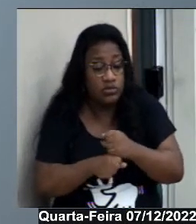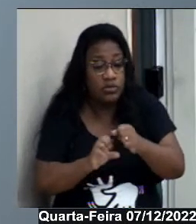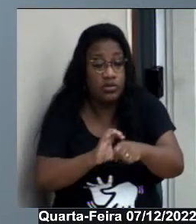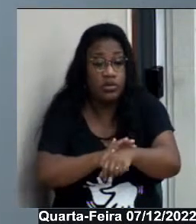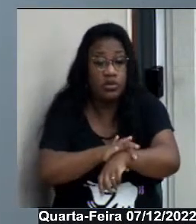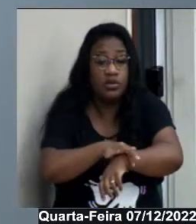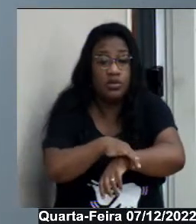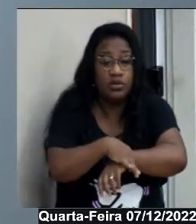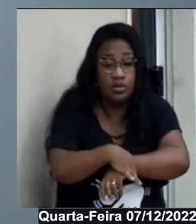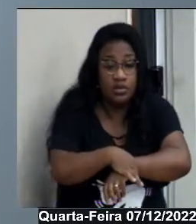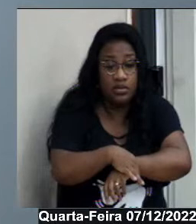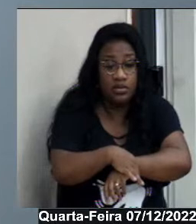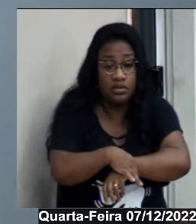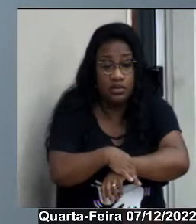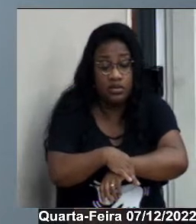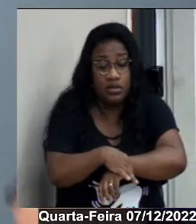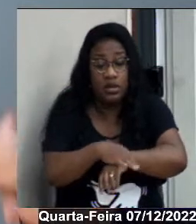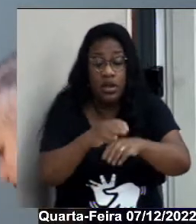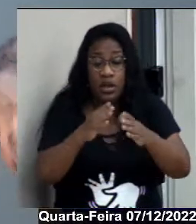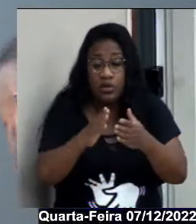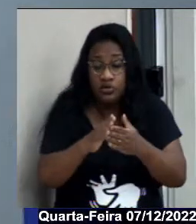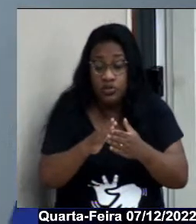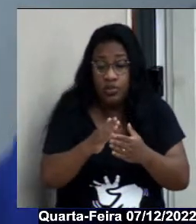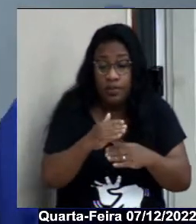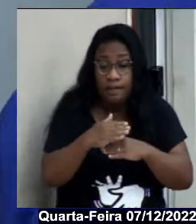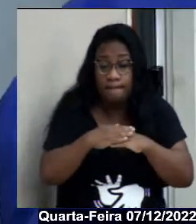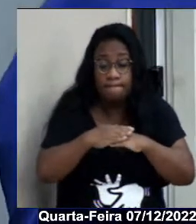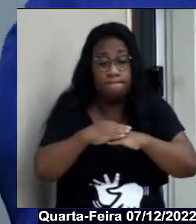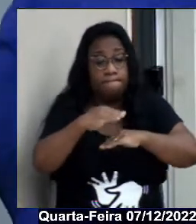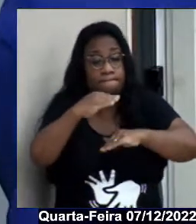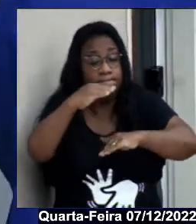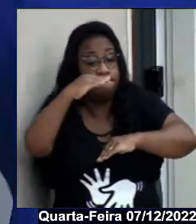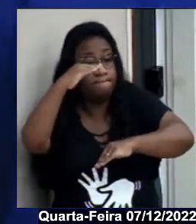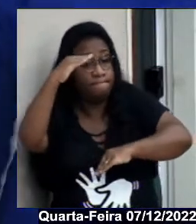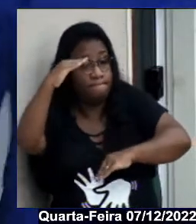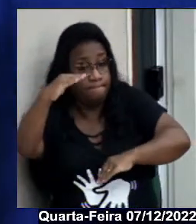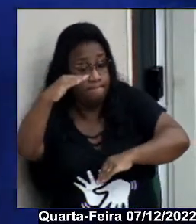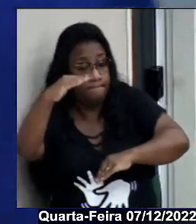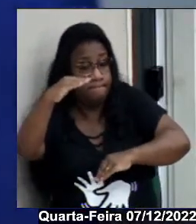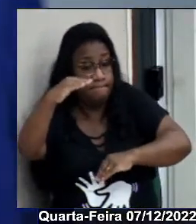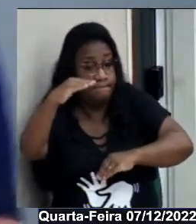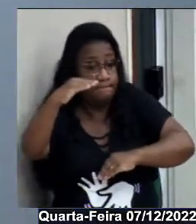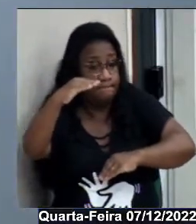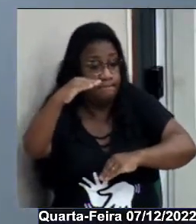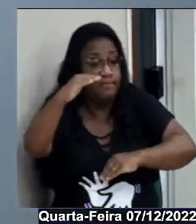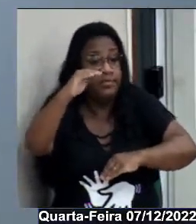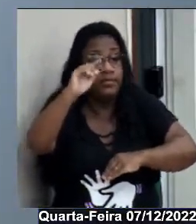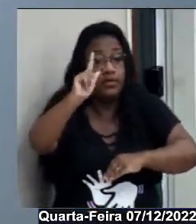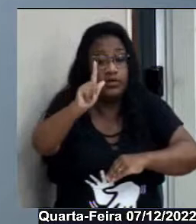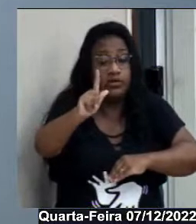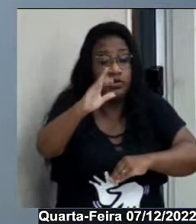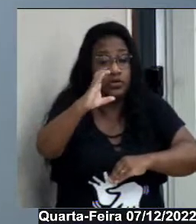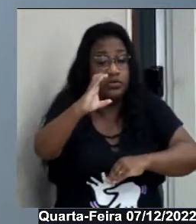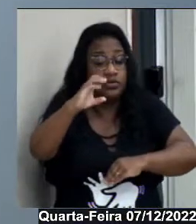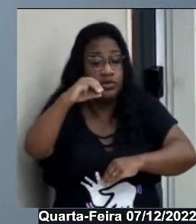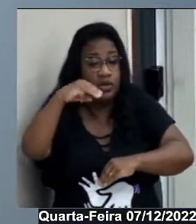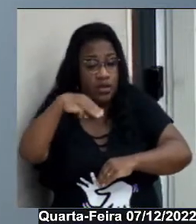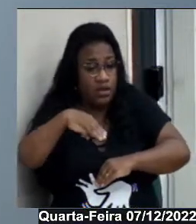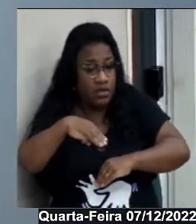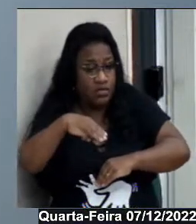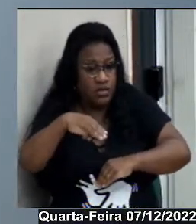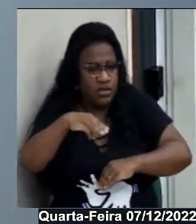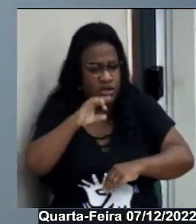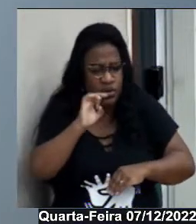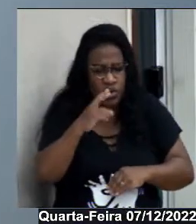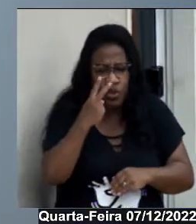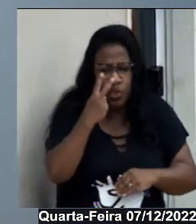virá classe distinta, grau A, ou seja, ir para o maior escalão da GCM com